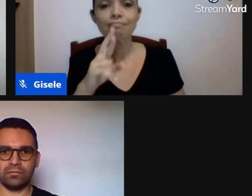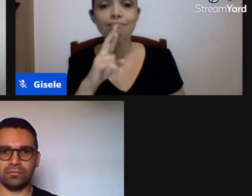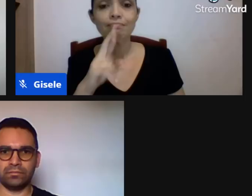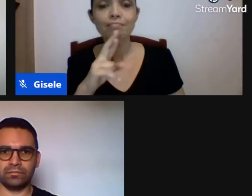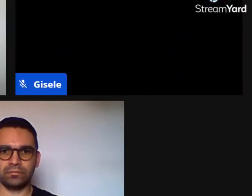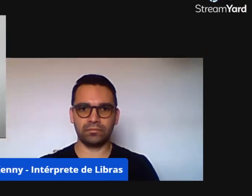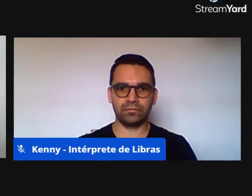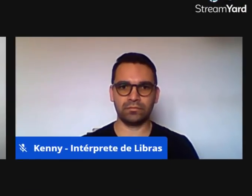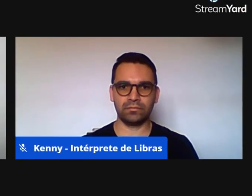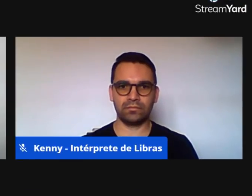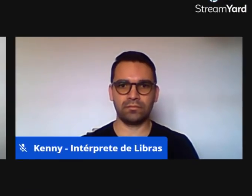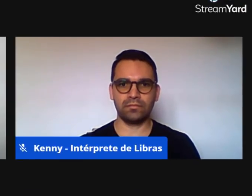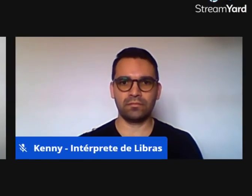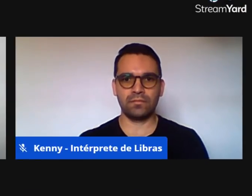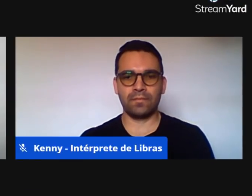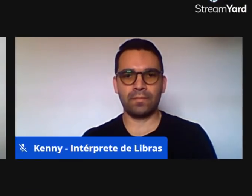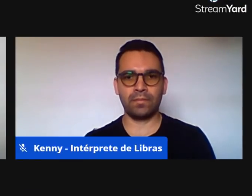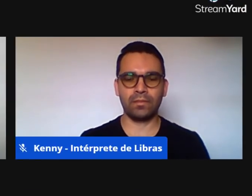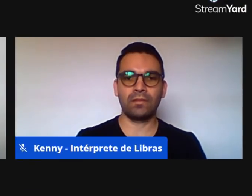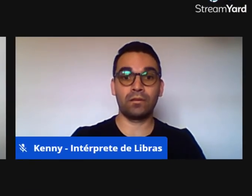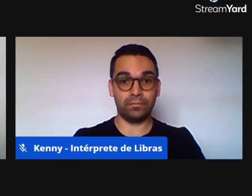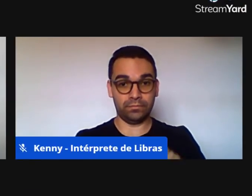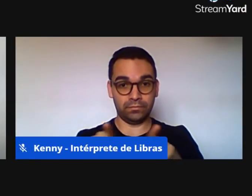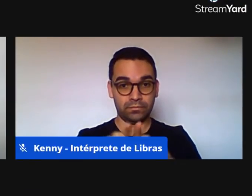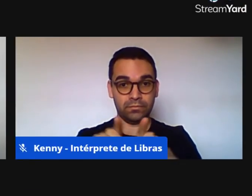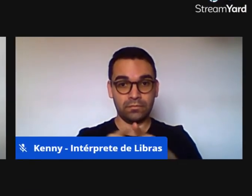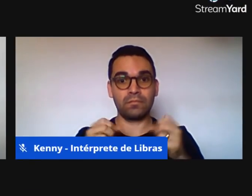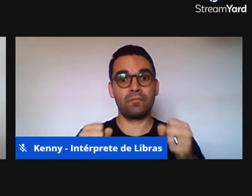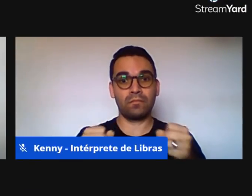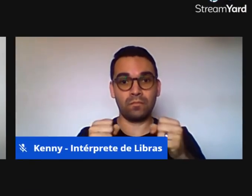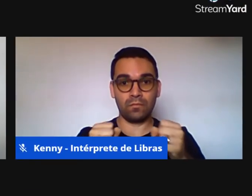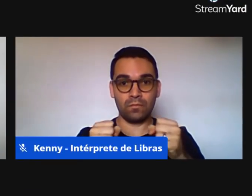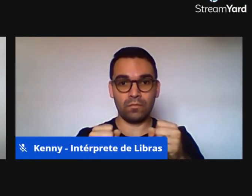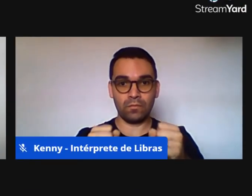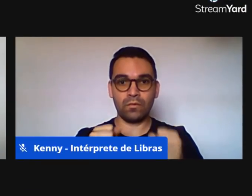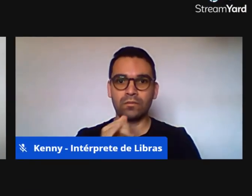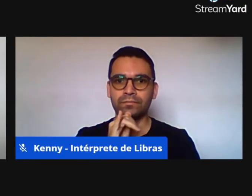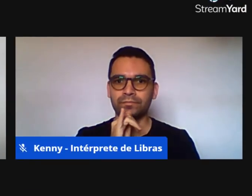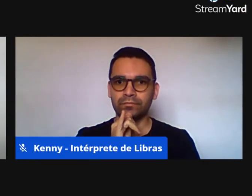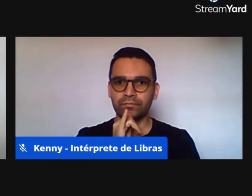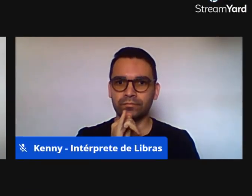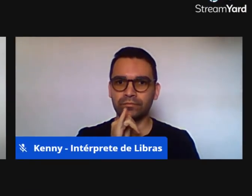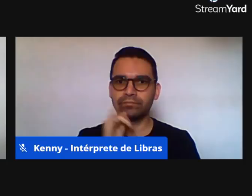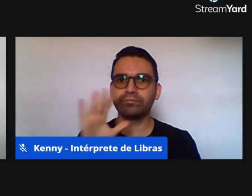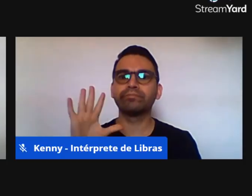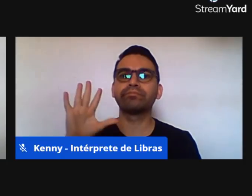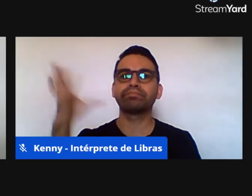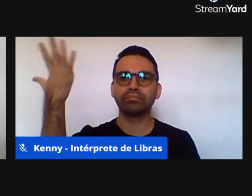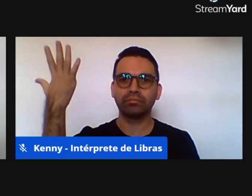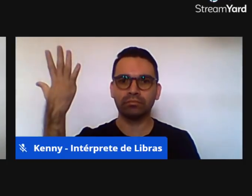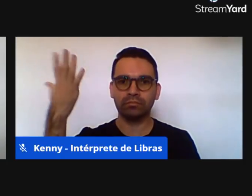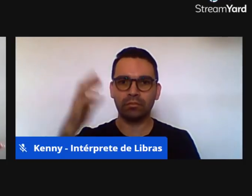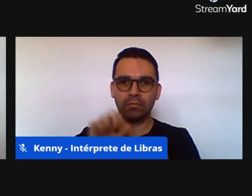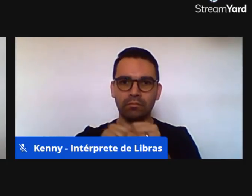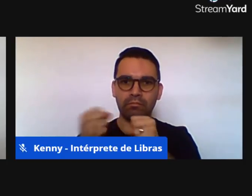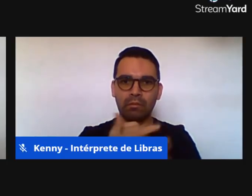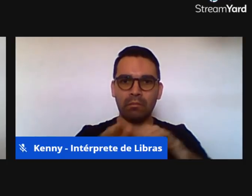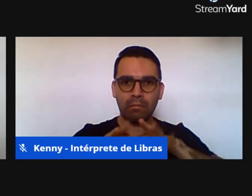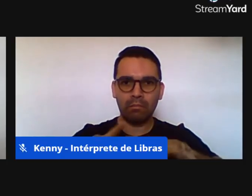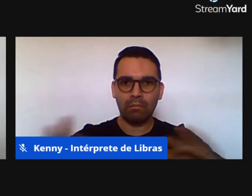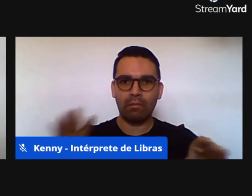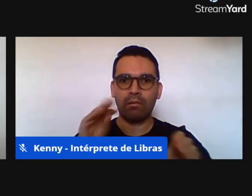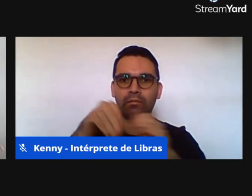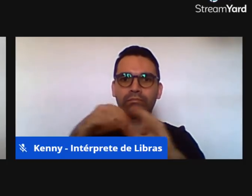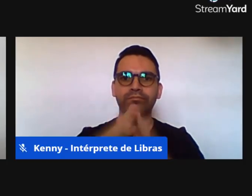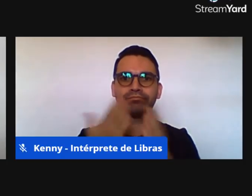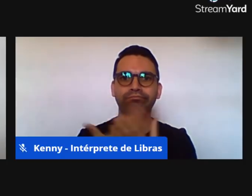ser notificado. E pode ser que, dependendo da situação, vamos supor que realmente teve um surto ainda maior na escola, várias pessoas pegaram.